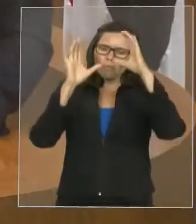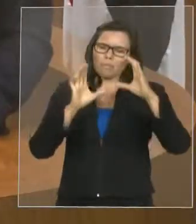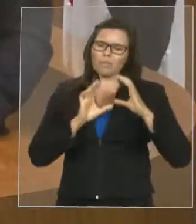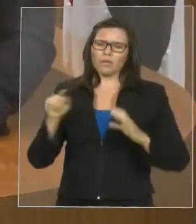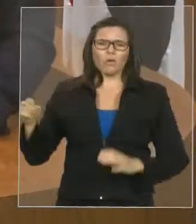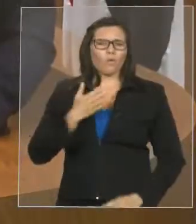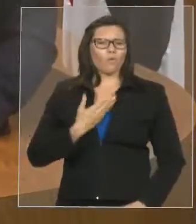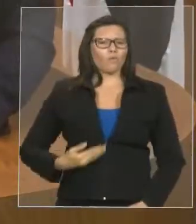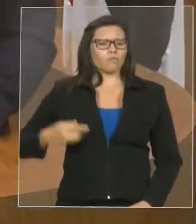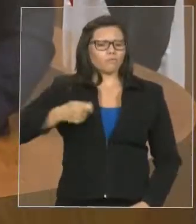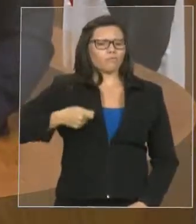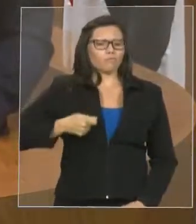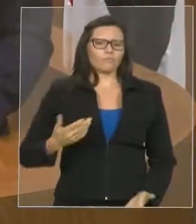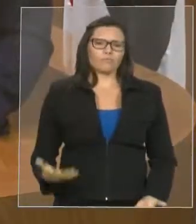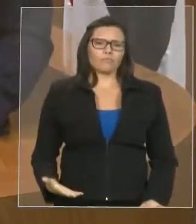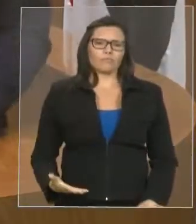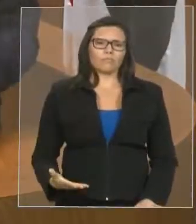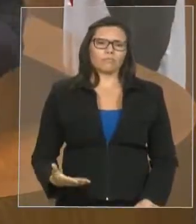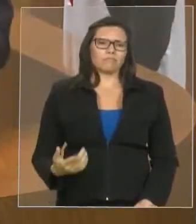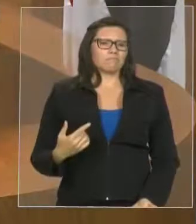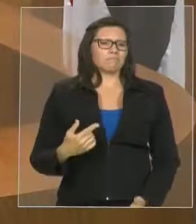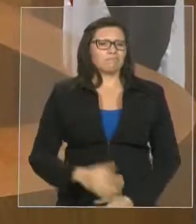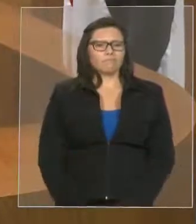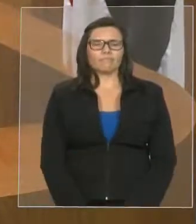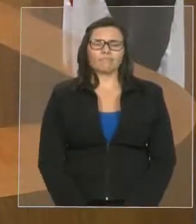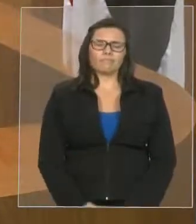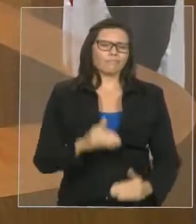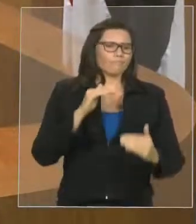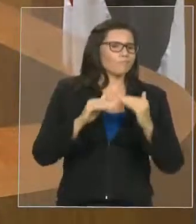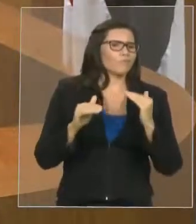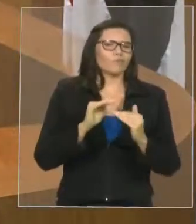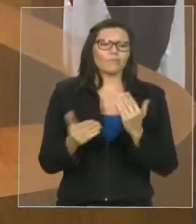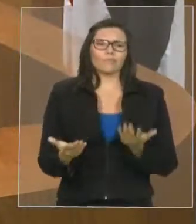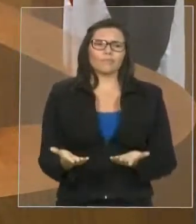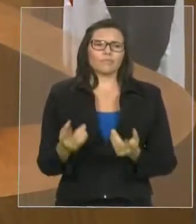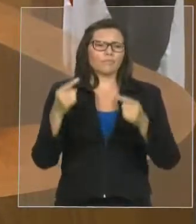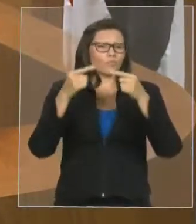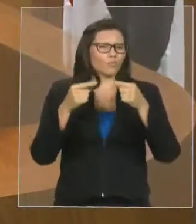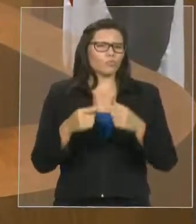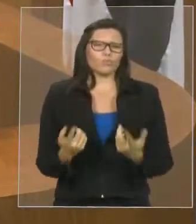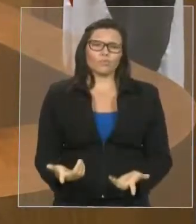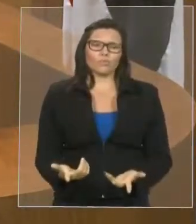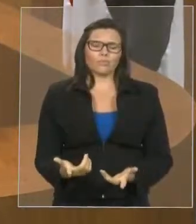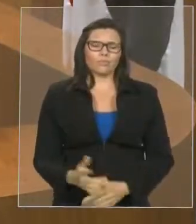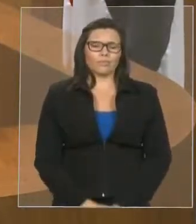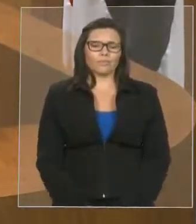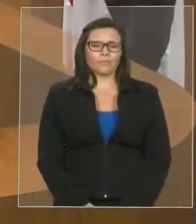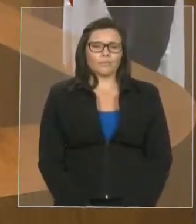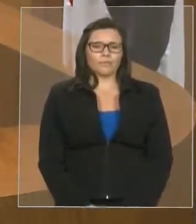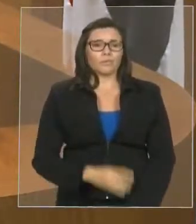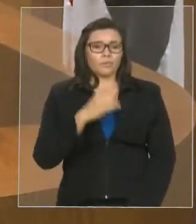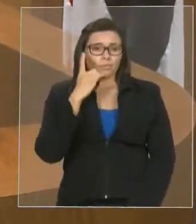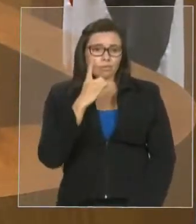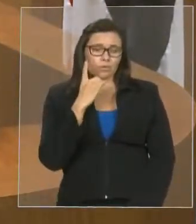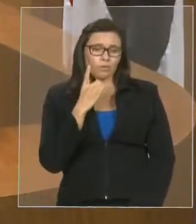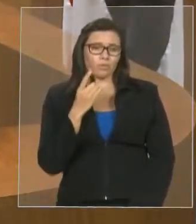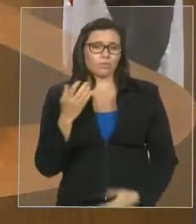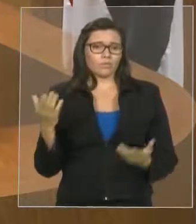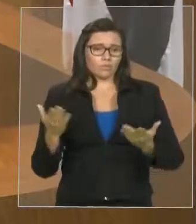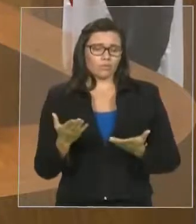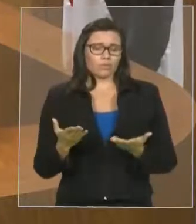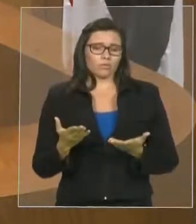nada mais incoerente do que isso. Se nós formos ver os deputados que são contra e agora se manifestam contra a obstrução, são